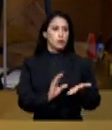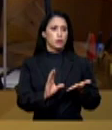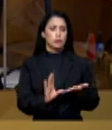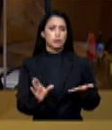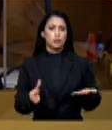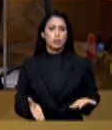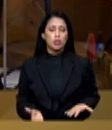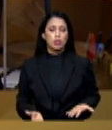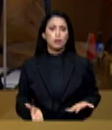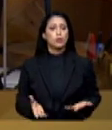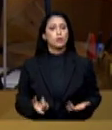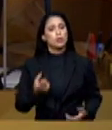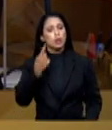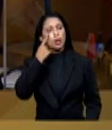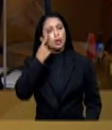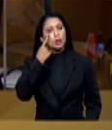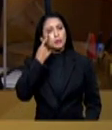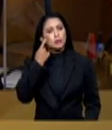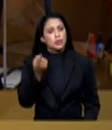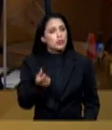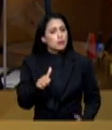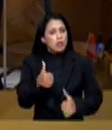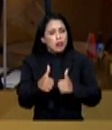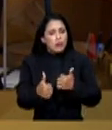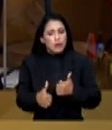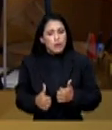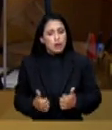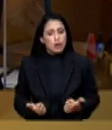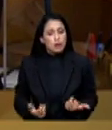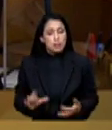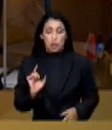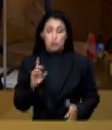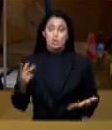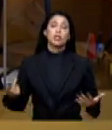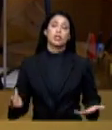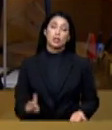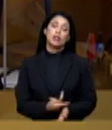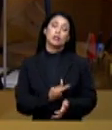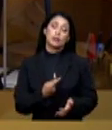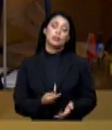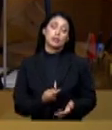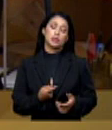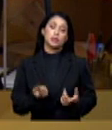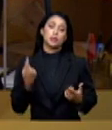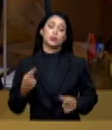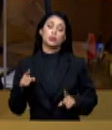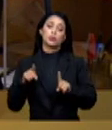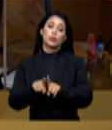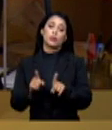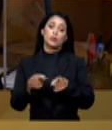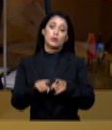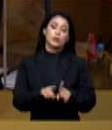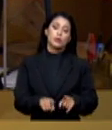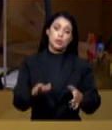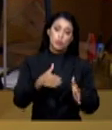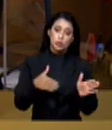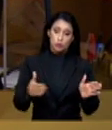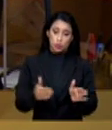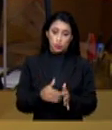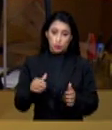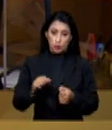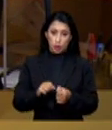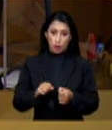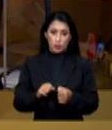a observância de determinados critérios e isso só ia acontecer esses convênios todos que são feitos